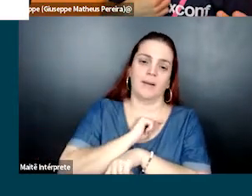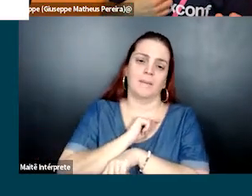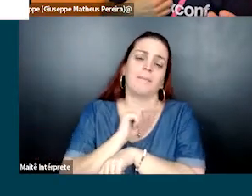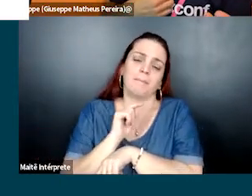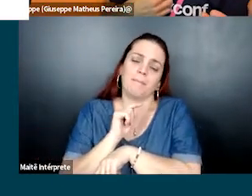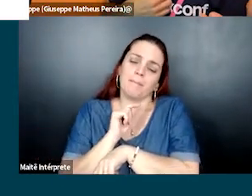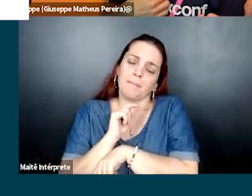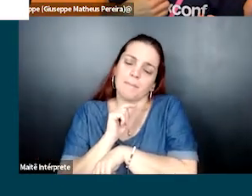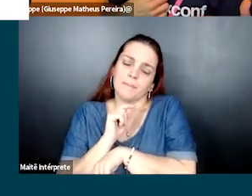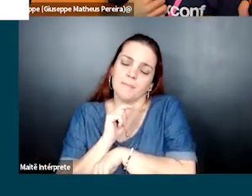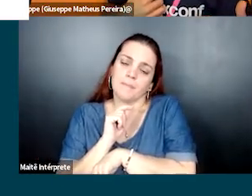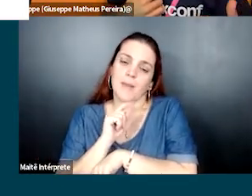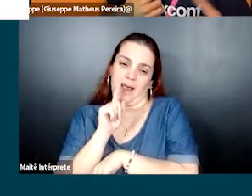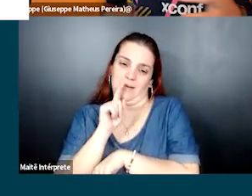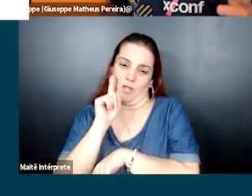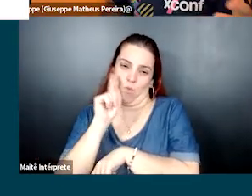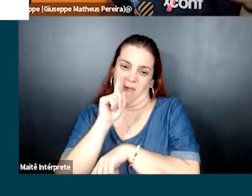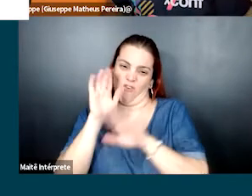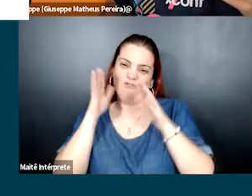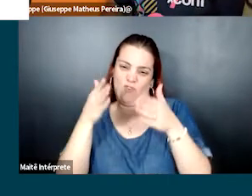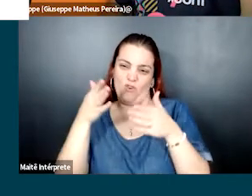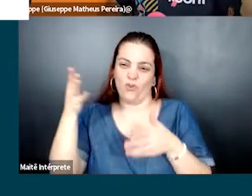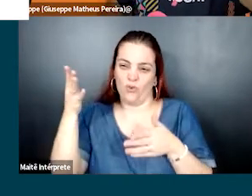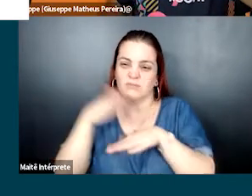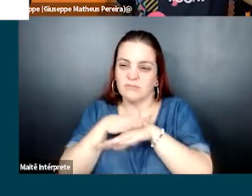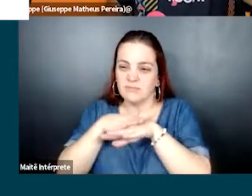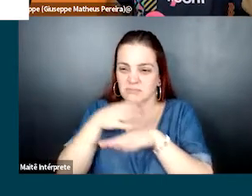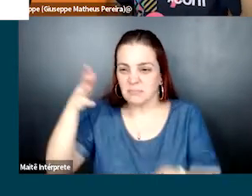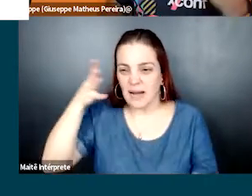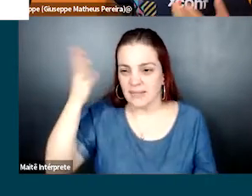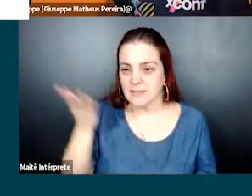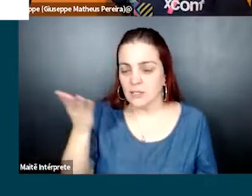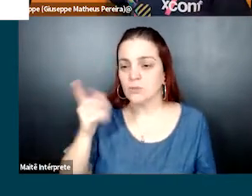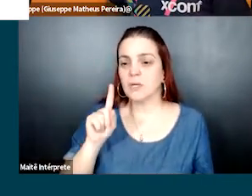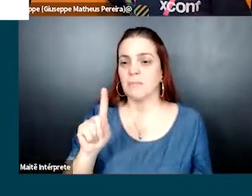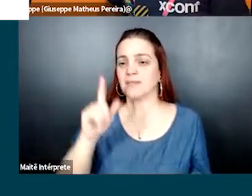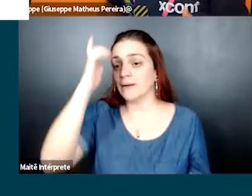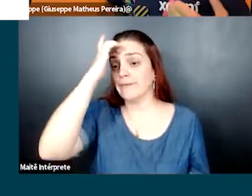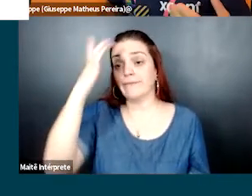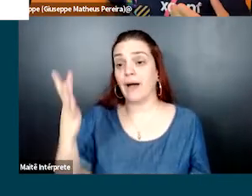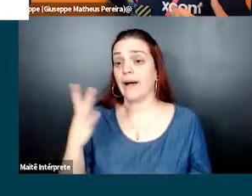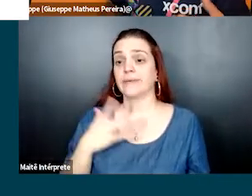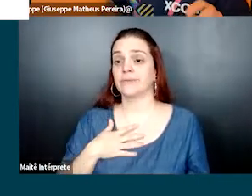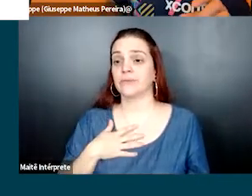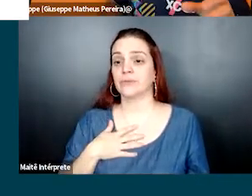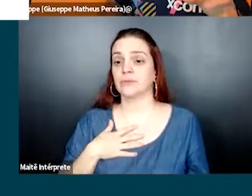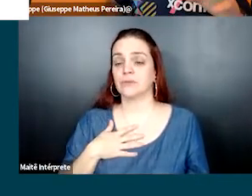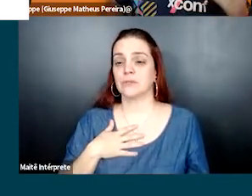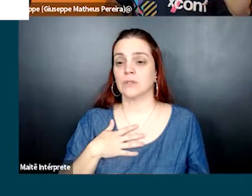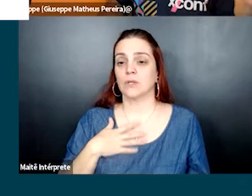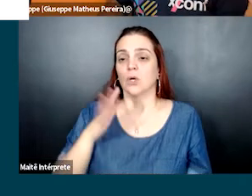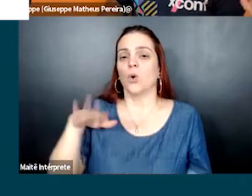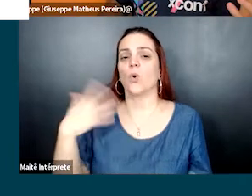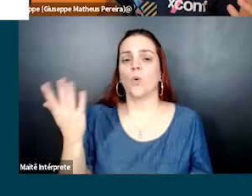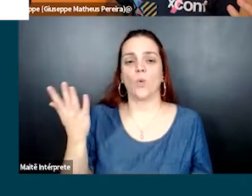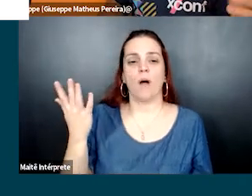o foco da fala, né, da palestra, é que é muito fácil você posicionar, por exemplo, qual o